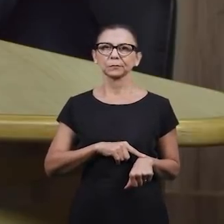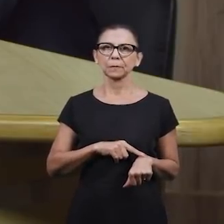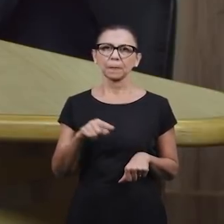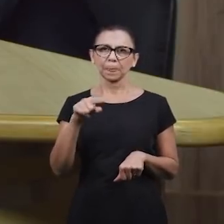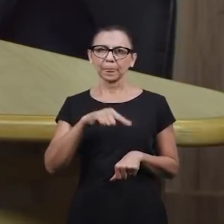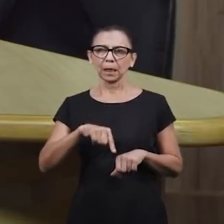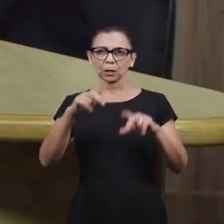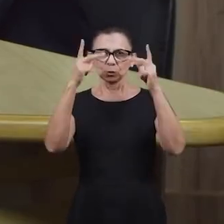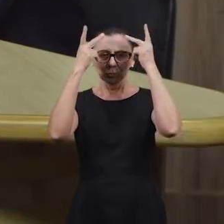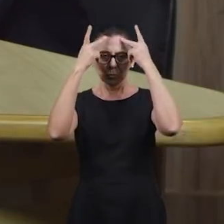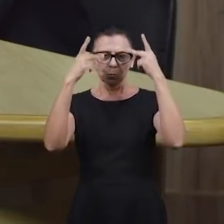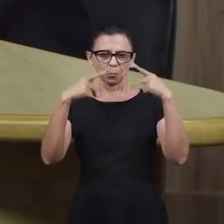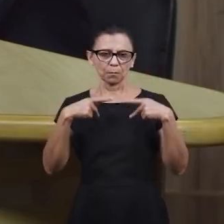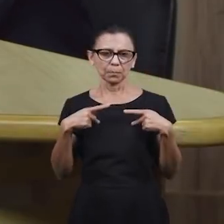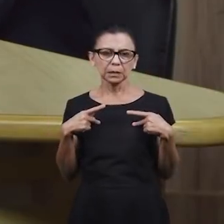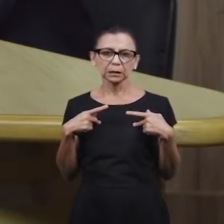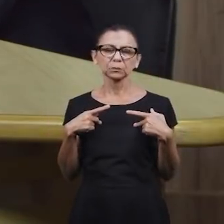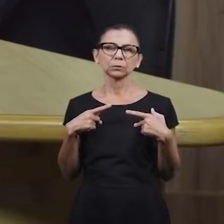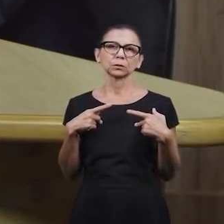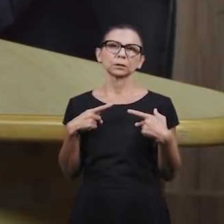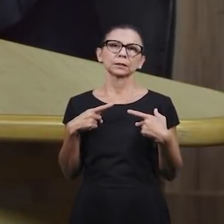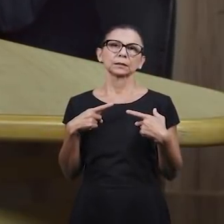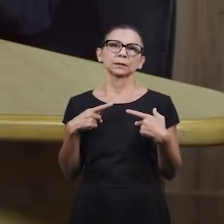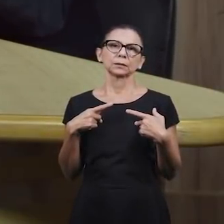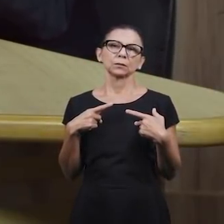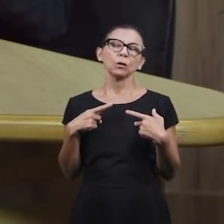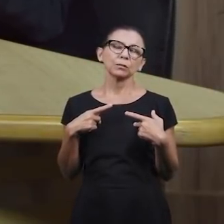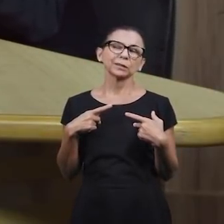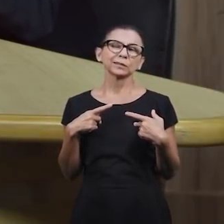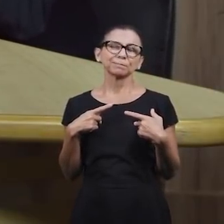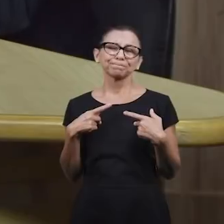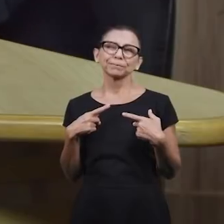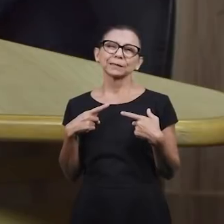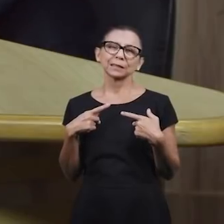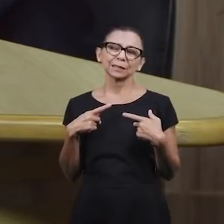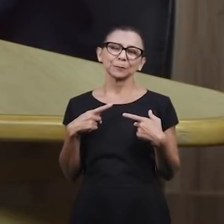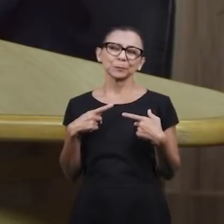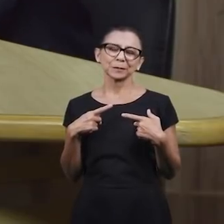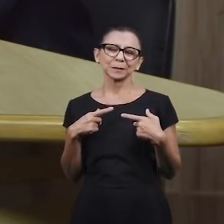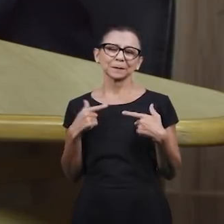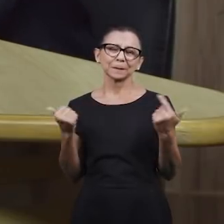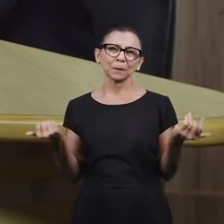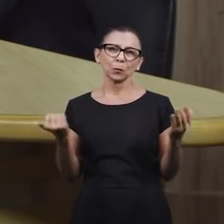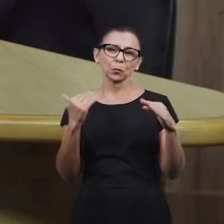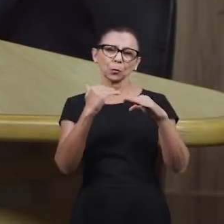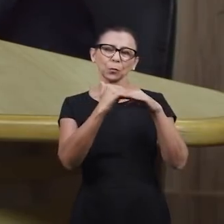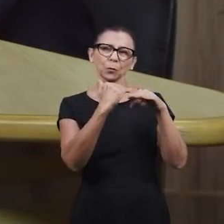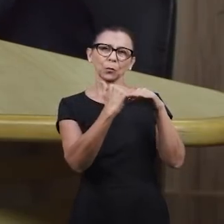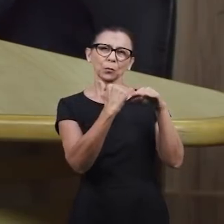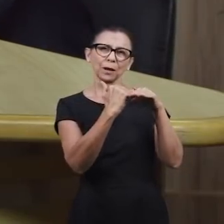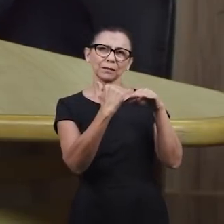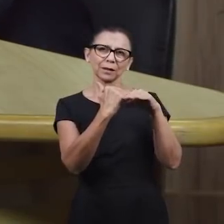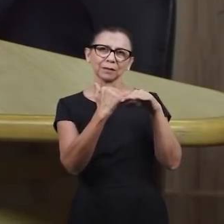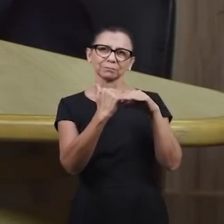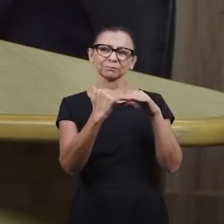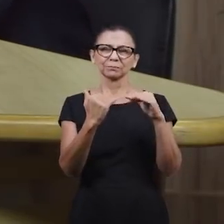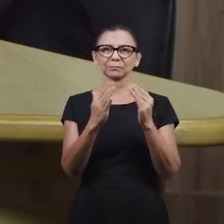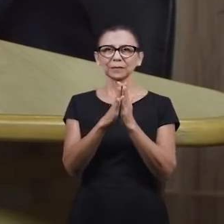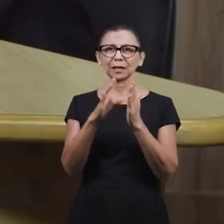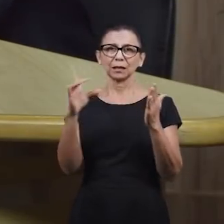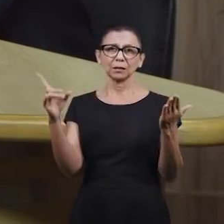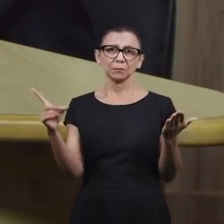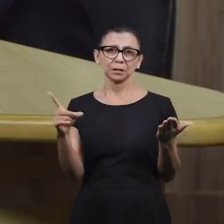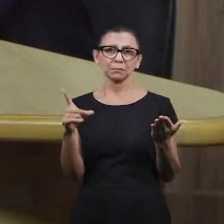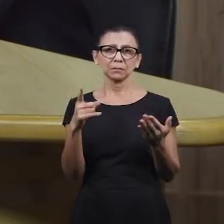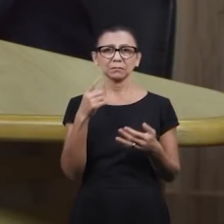nós, como homens, temos a tendência de igualar todas as coisas, né? Então, por muitas vezes, a Bíblia é